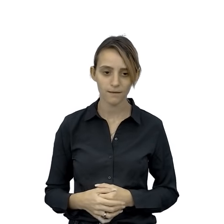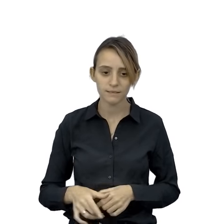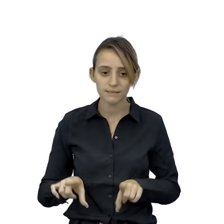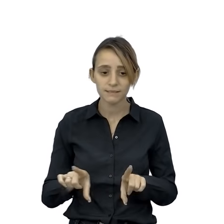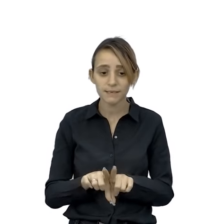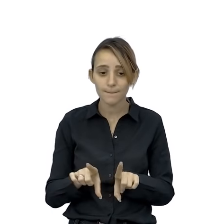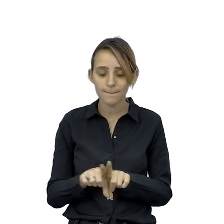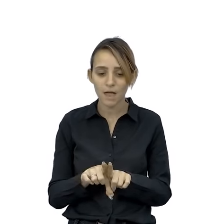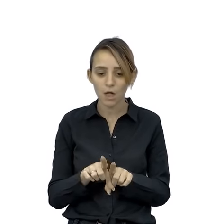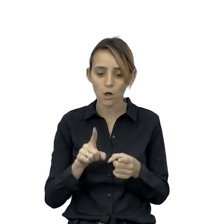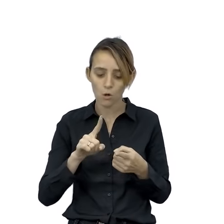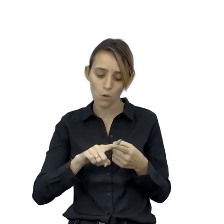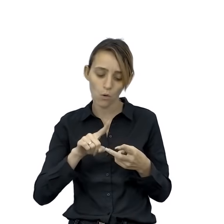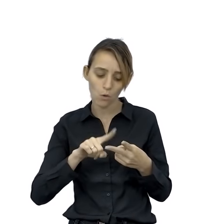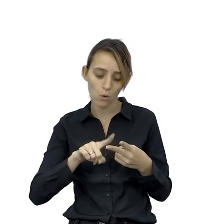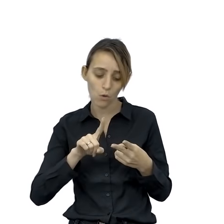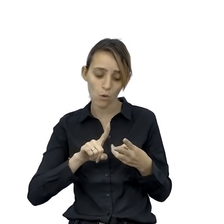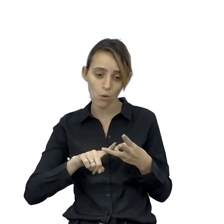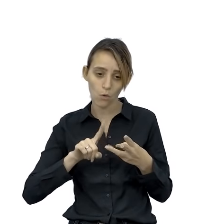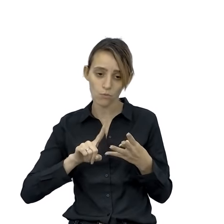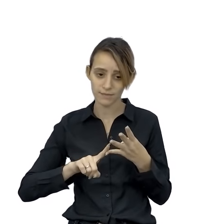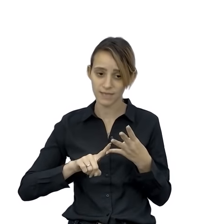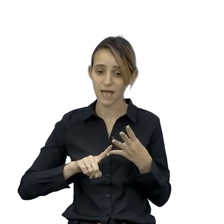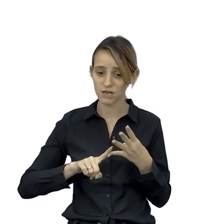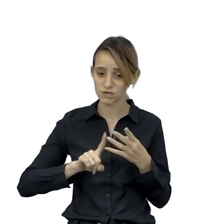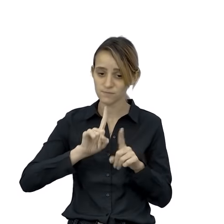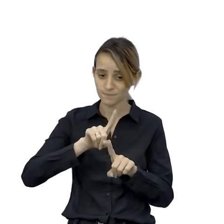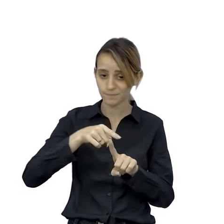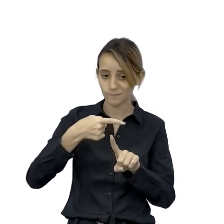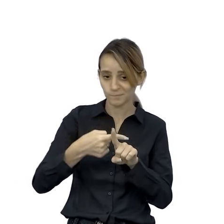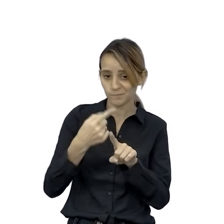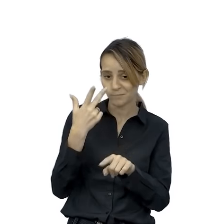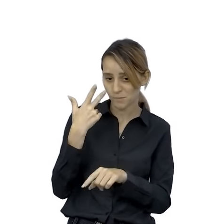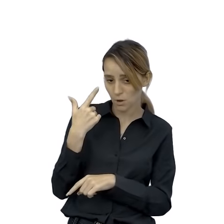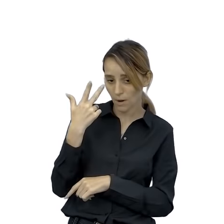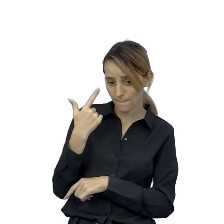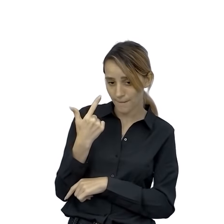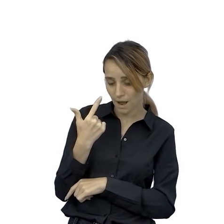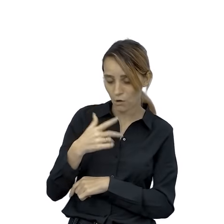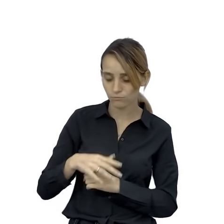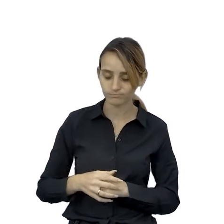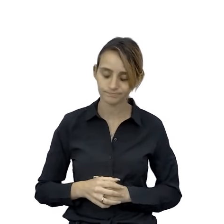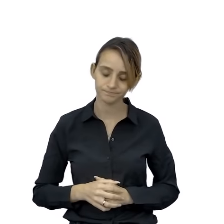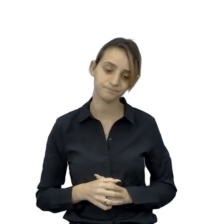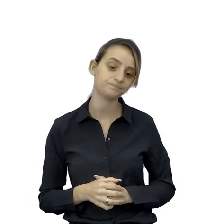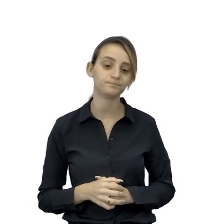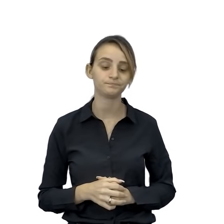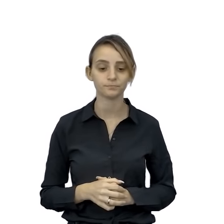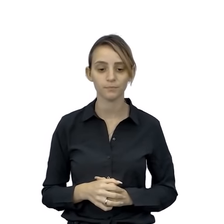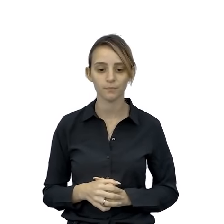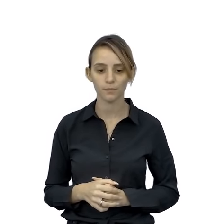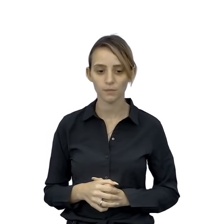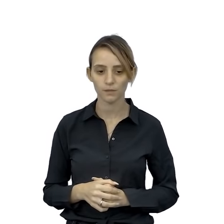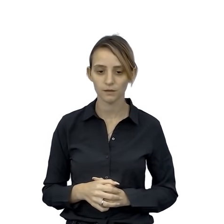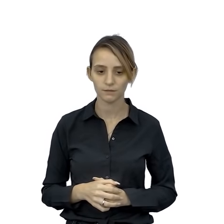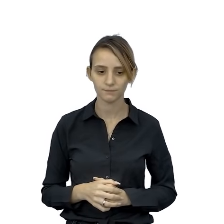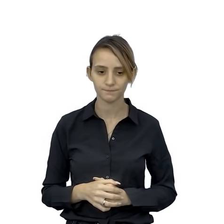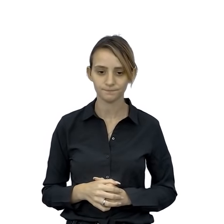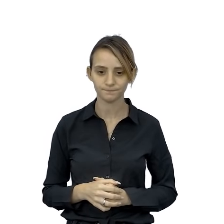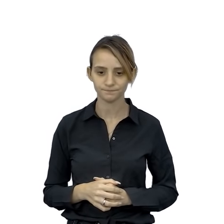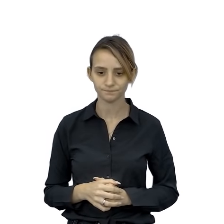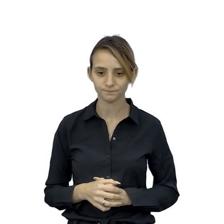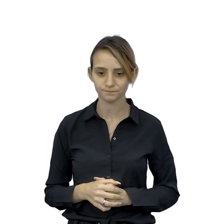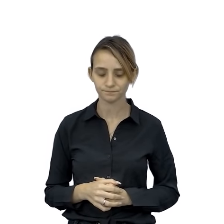Ou então, também utilizando o algoritmo convencional, né, fazendo a conta, né, a conta armada,